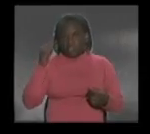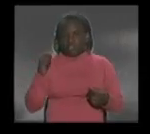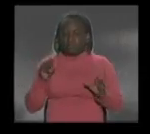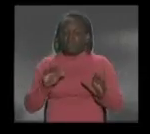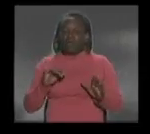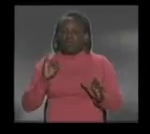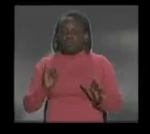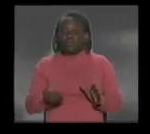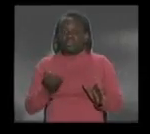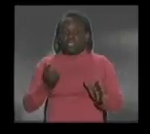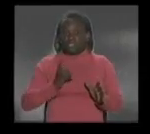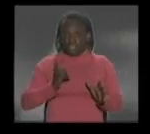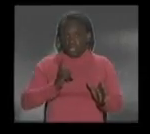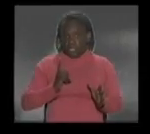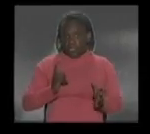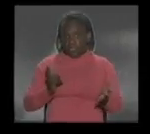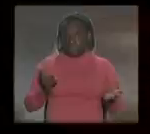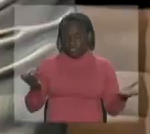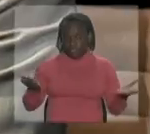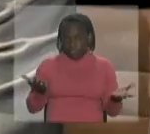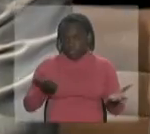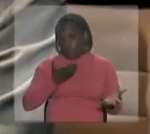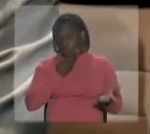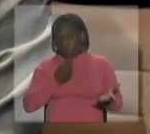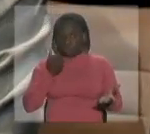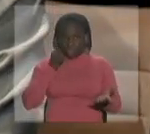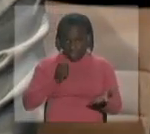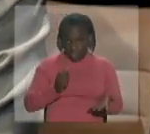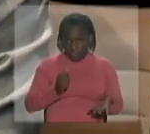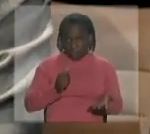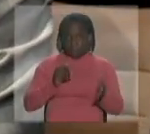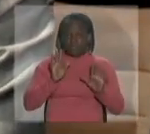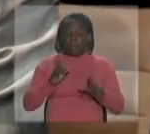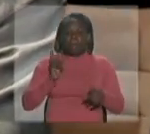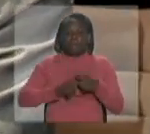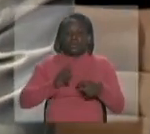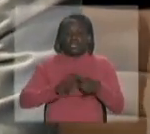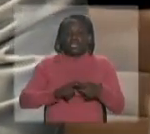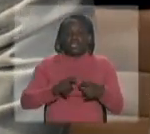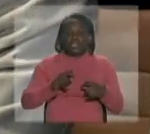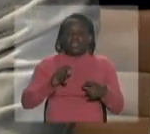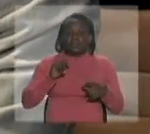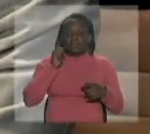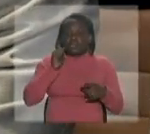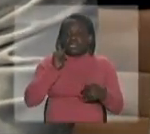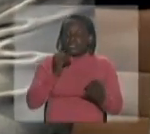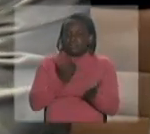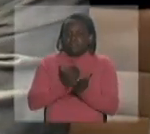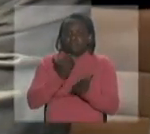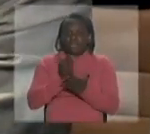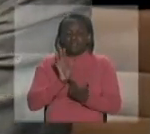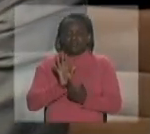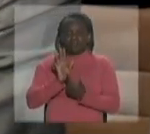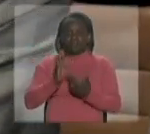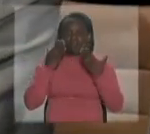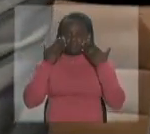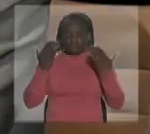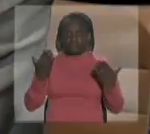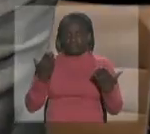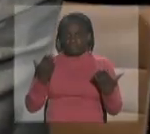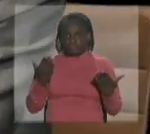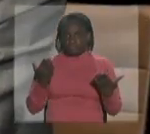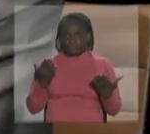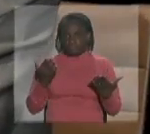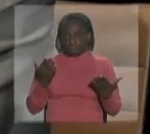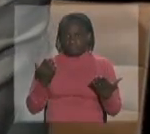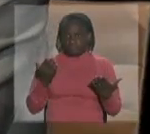essa oportunidade está sendo dada para meninos e meninas. E por que elas estão se destacando? Você